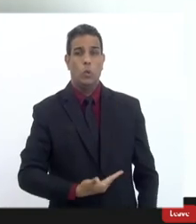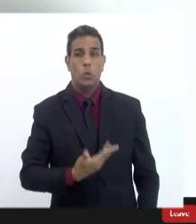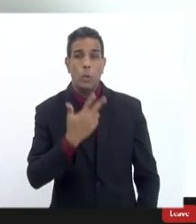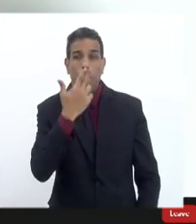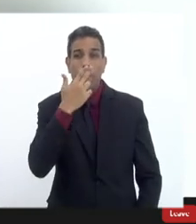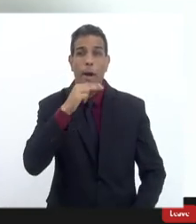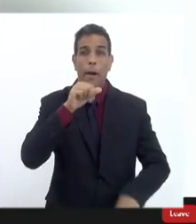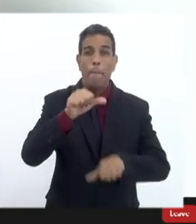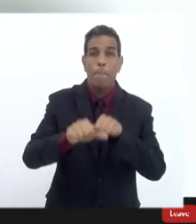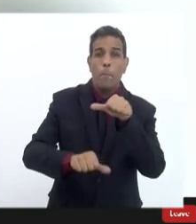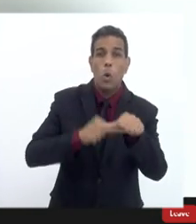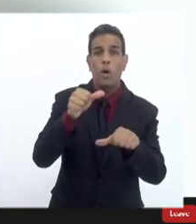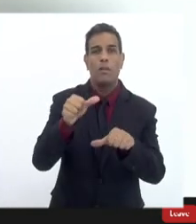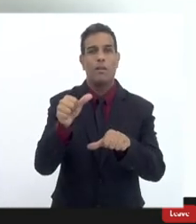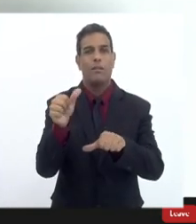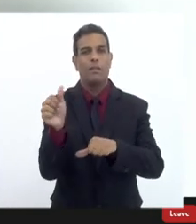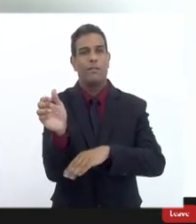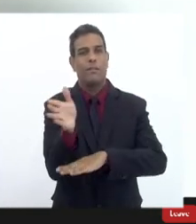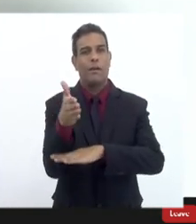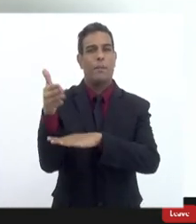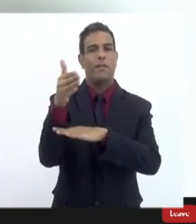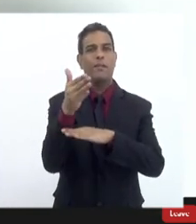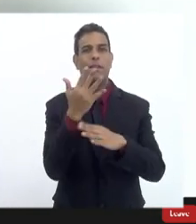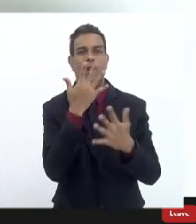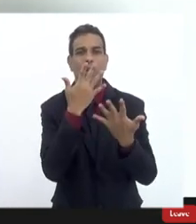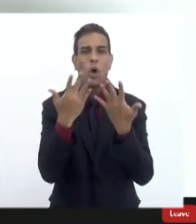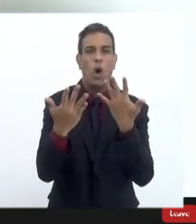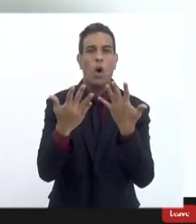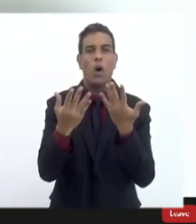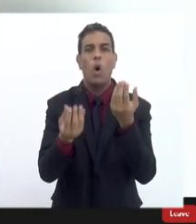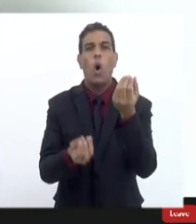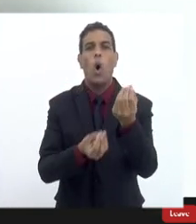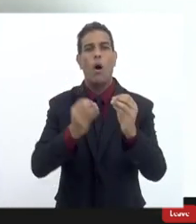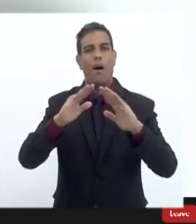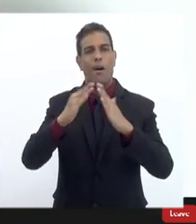que coloca as escolas numa possibilidade maior de funcionamento.